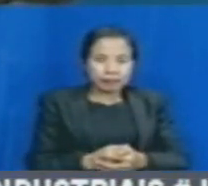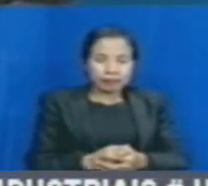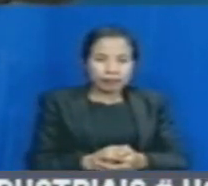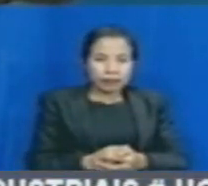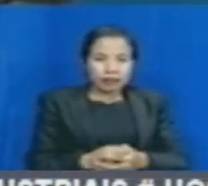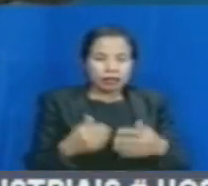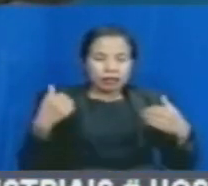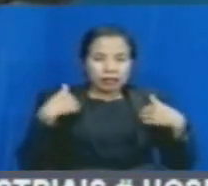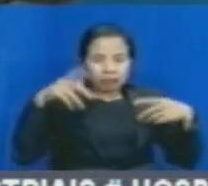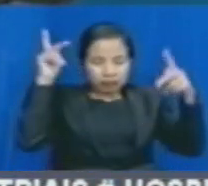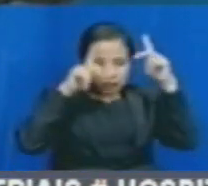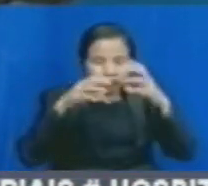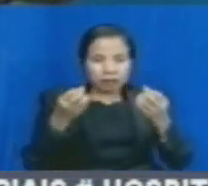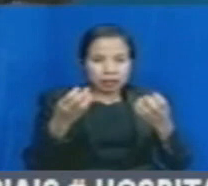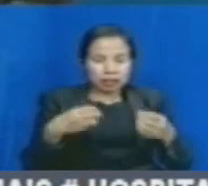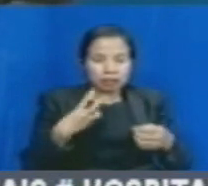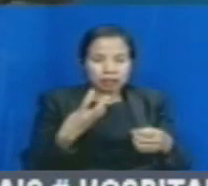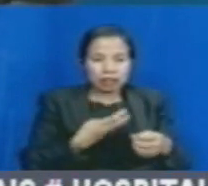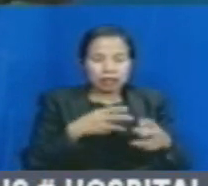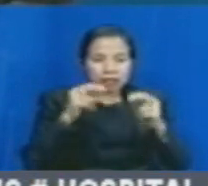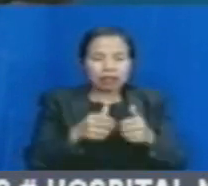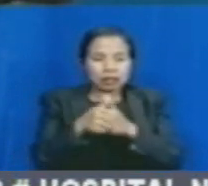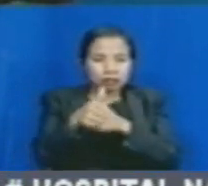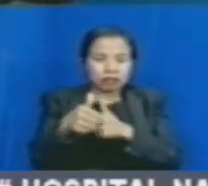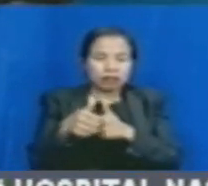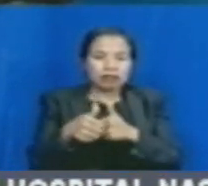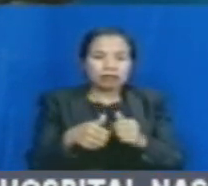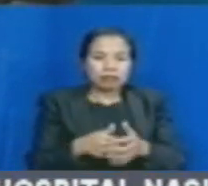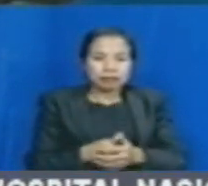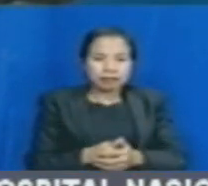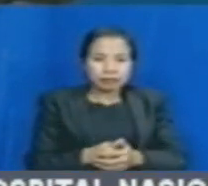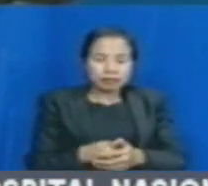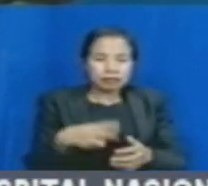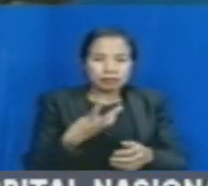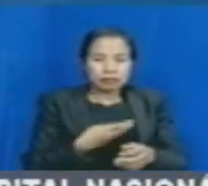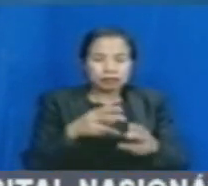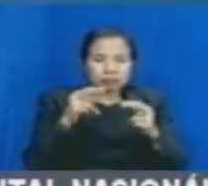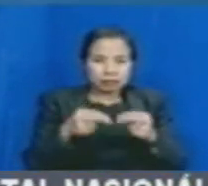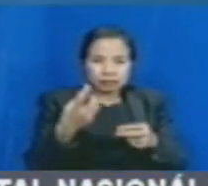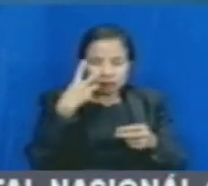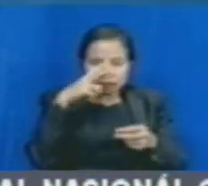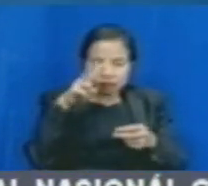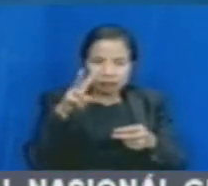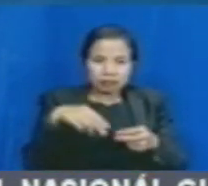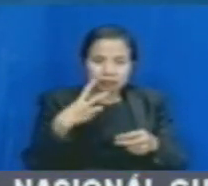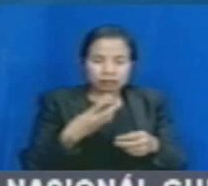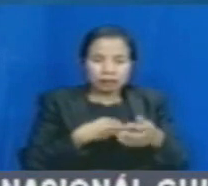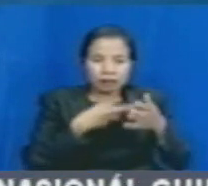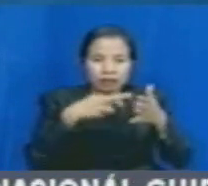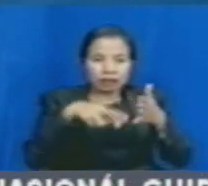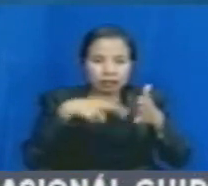Assuntos lobo que ita tem que tem cumprir ida maca ita tem que alinha ita nia